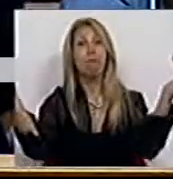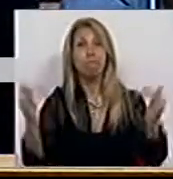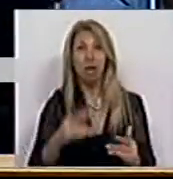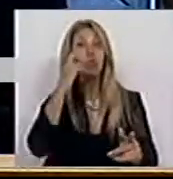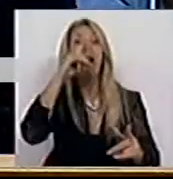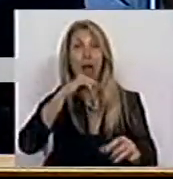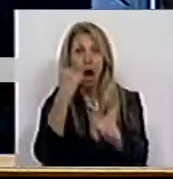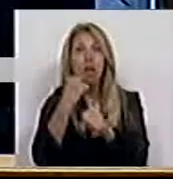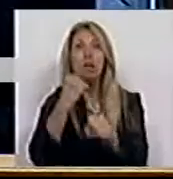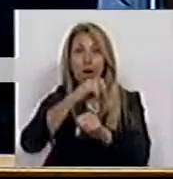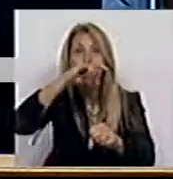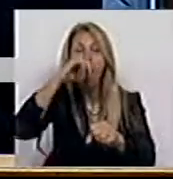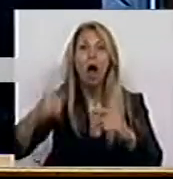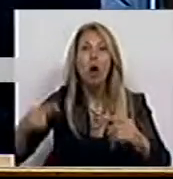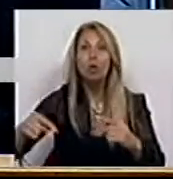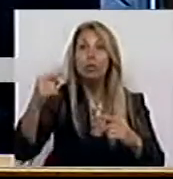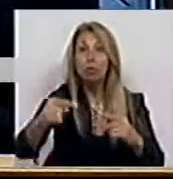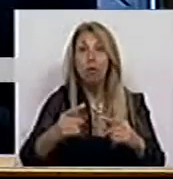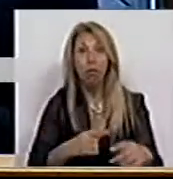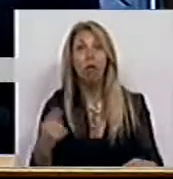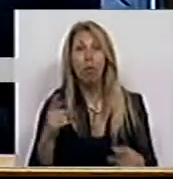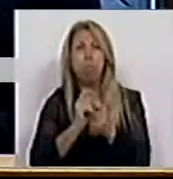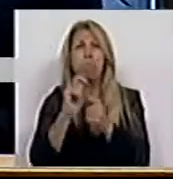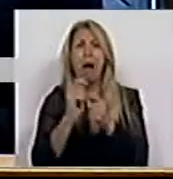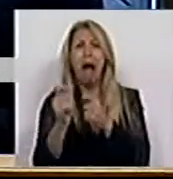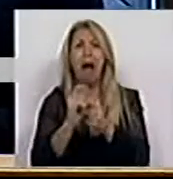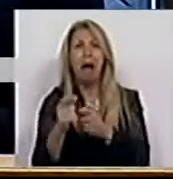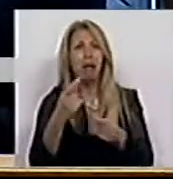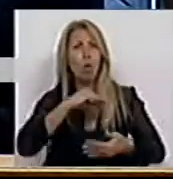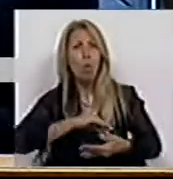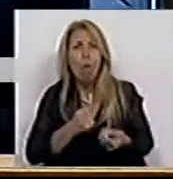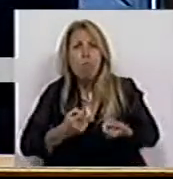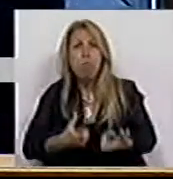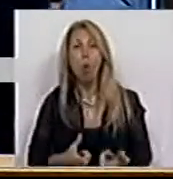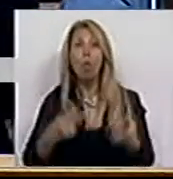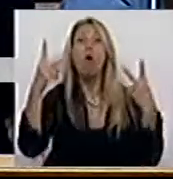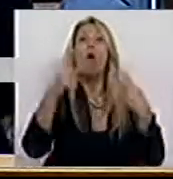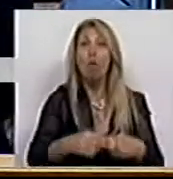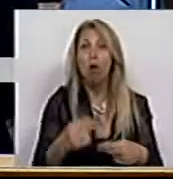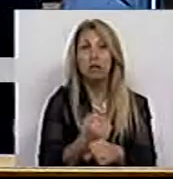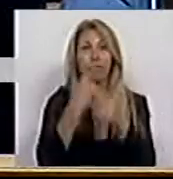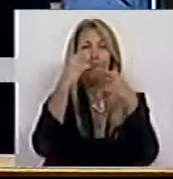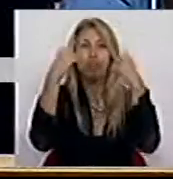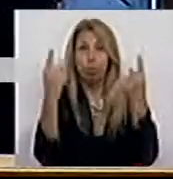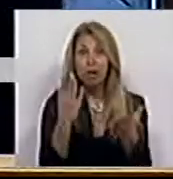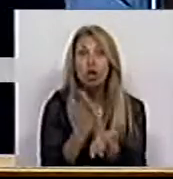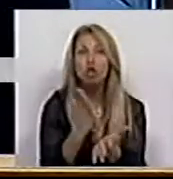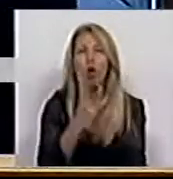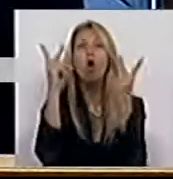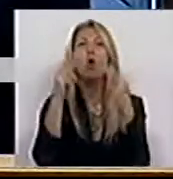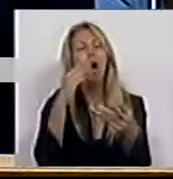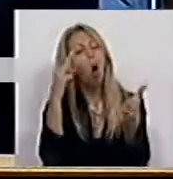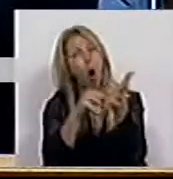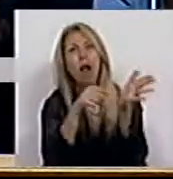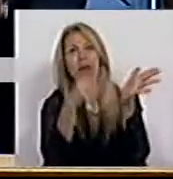seu trabalho. Nunca pagámos tanto para ter tão pouco. Cortes nos serviços públicos. Só na escola corta, Sr. Primeiro-Ministro, corta, olhe